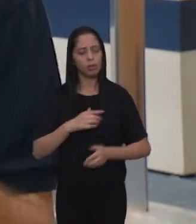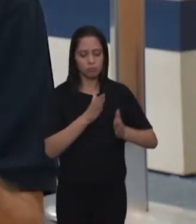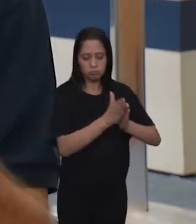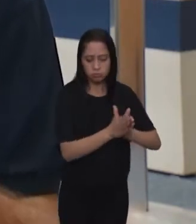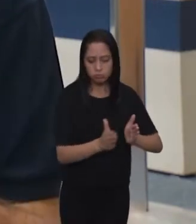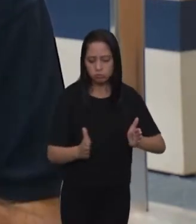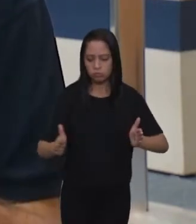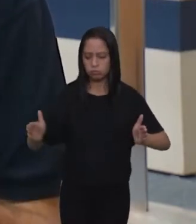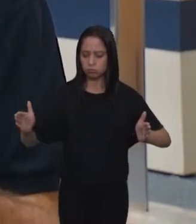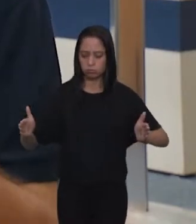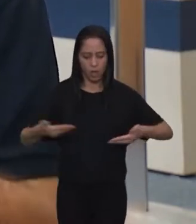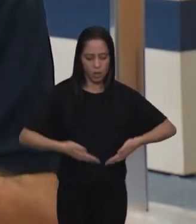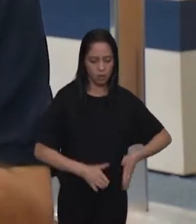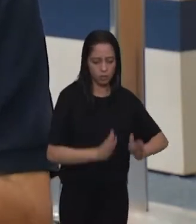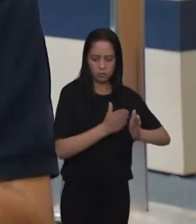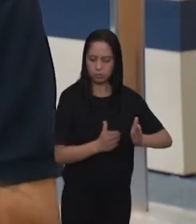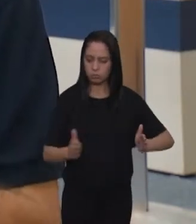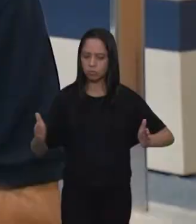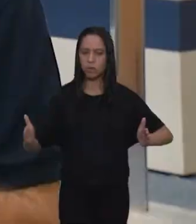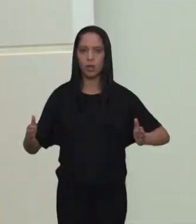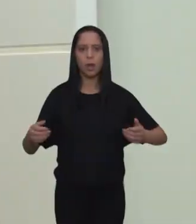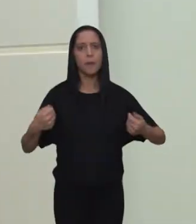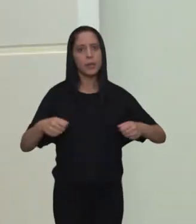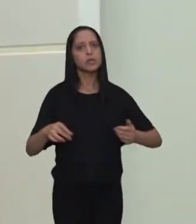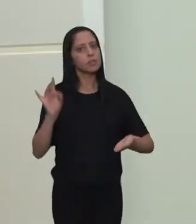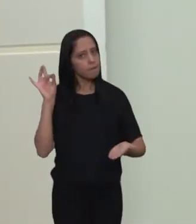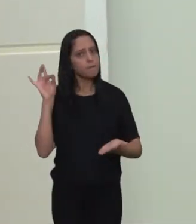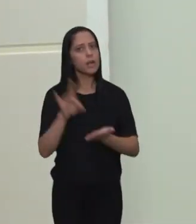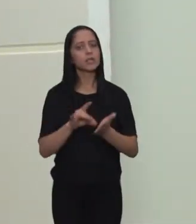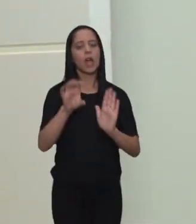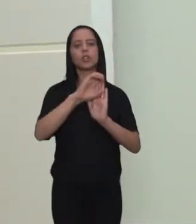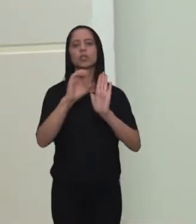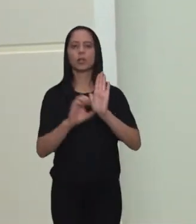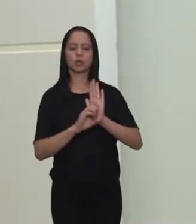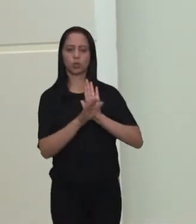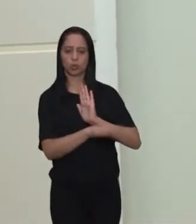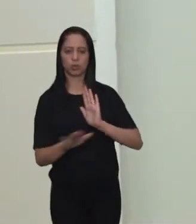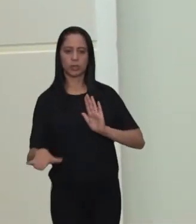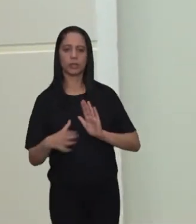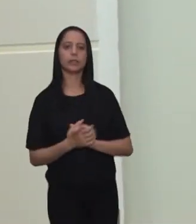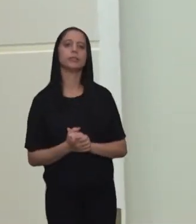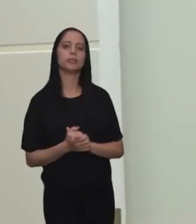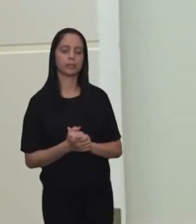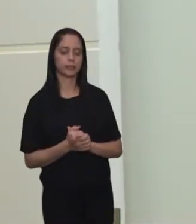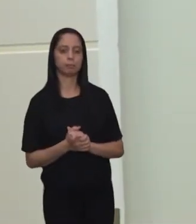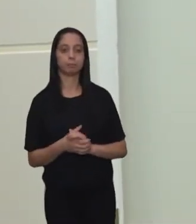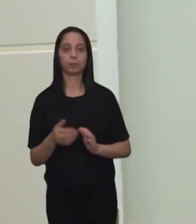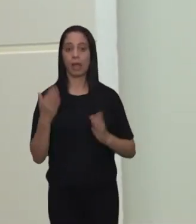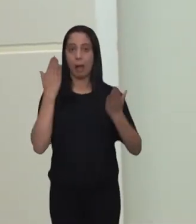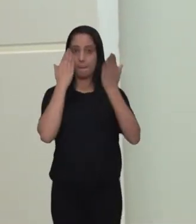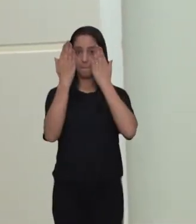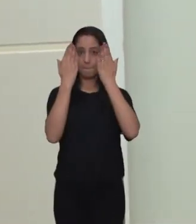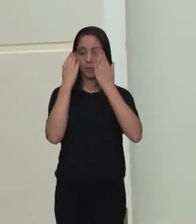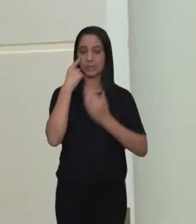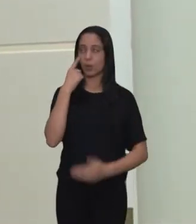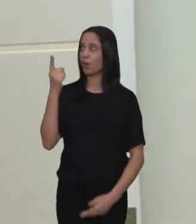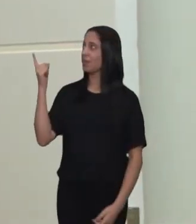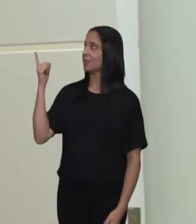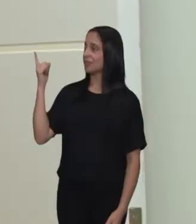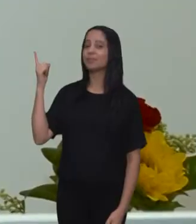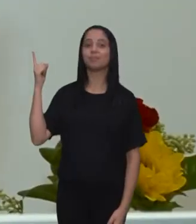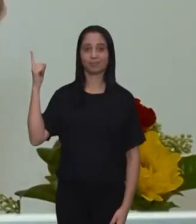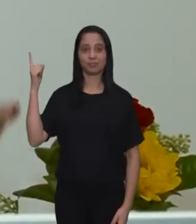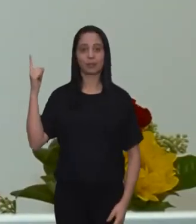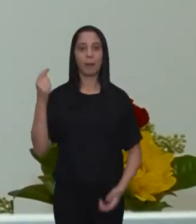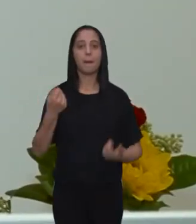primeira infância de fazer valer o Estatuto da Criança a psicóloga Carolina Campos que trabalha especialmente com crianças e